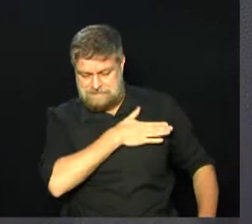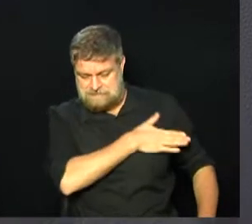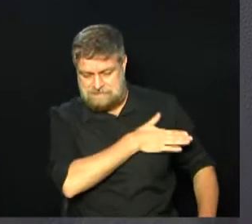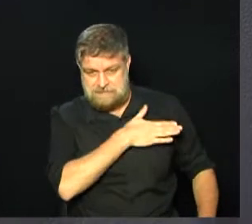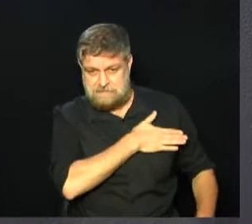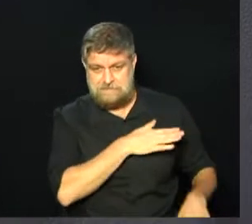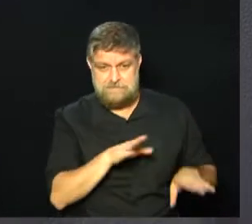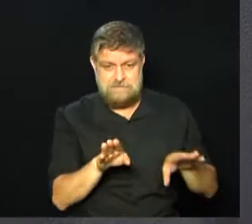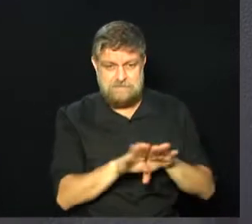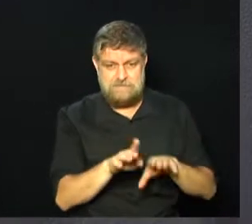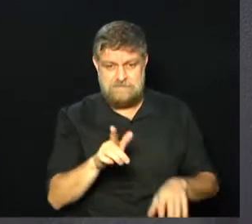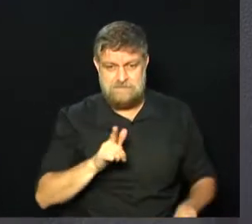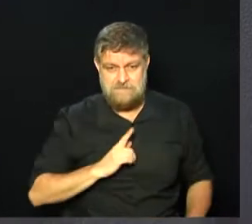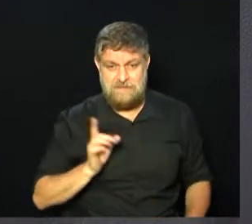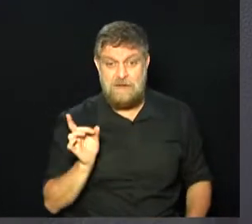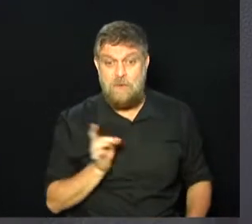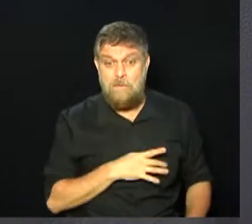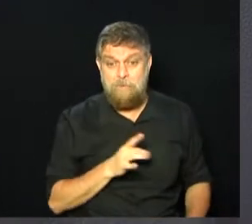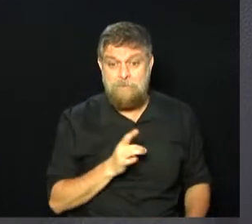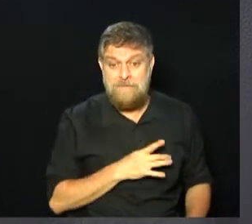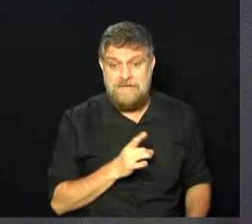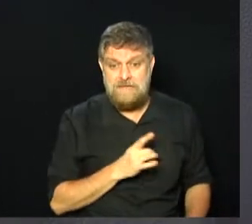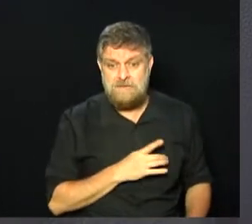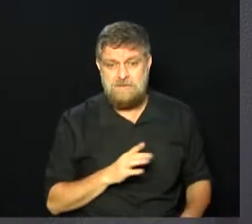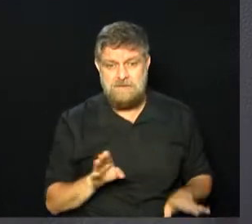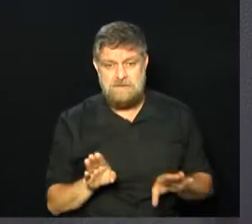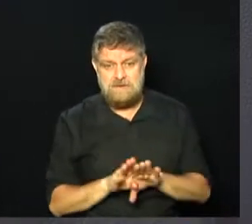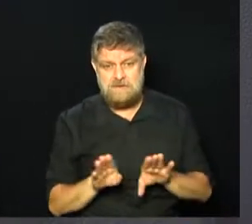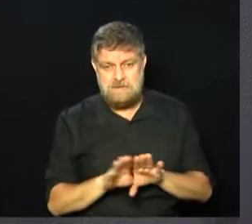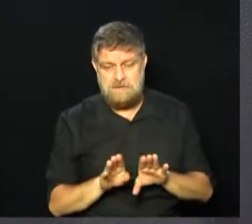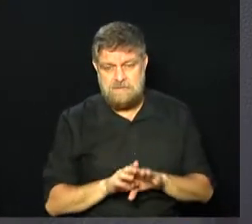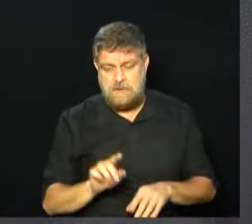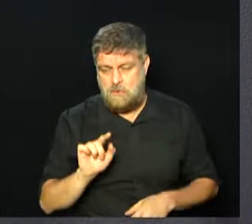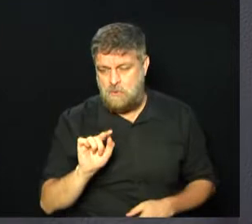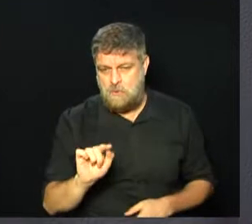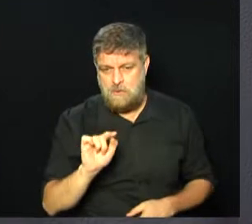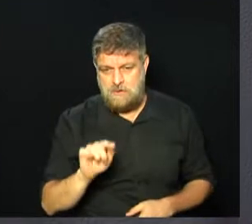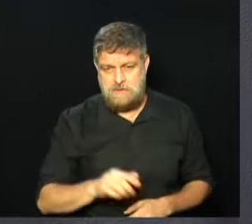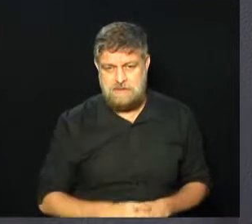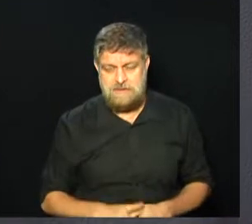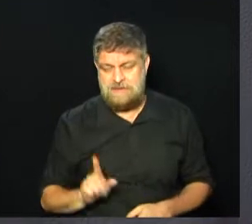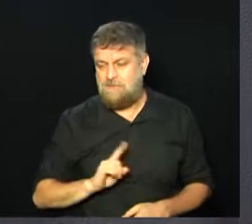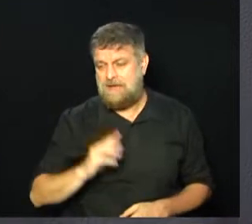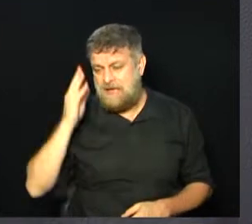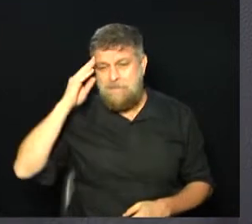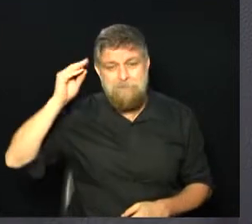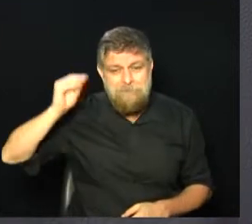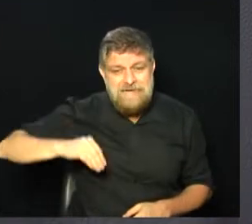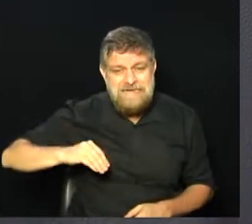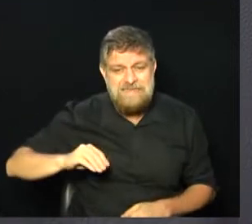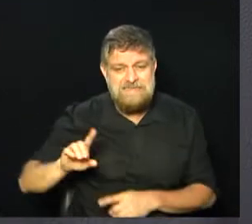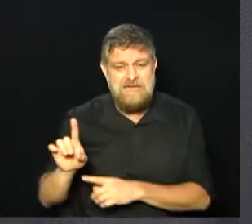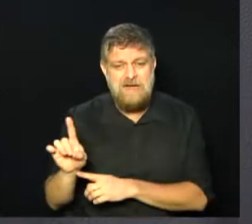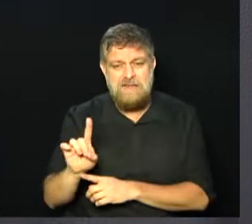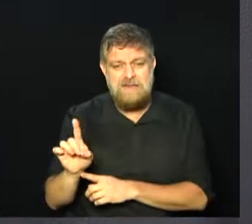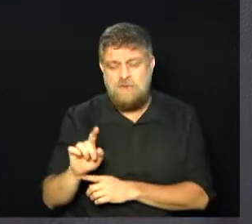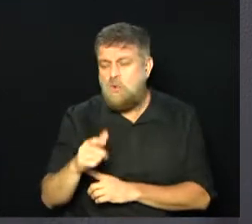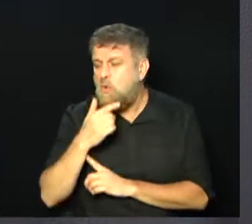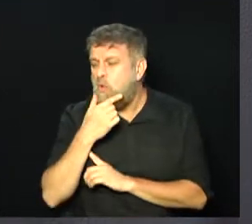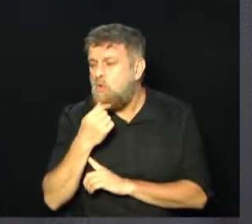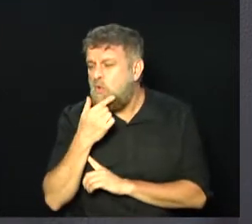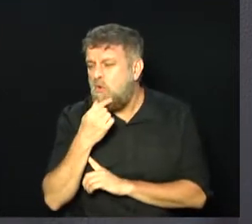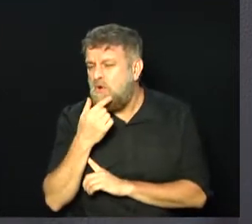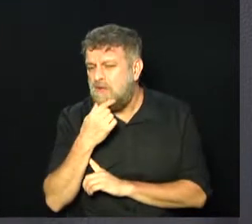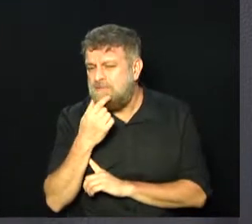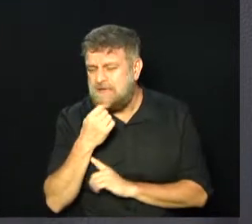preconceito, né, mas o medo vamos dizer, usar essa palavra, né, preguiça, né, aquela questão do homem